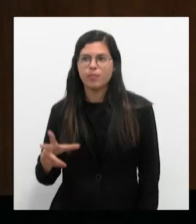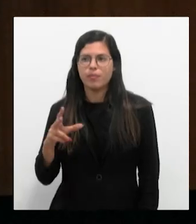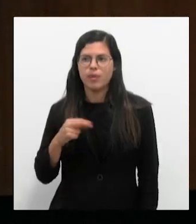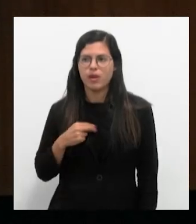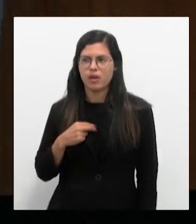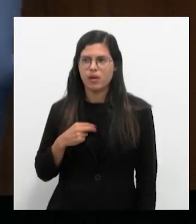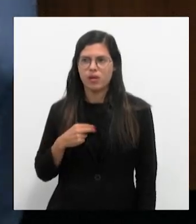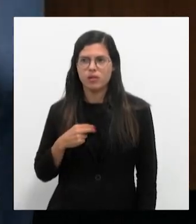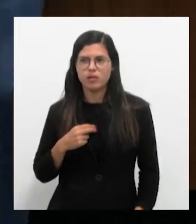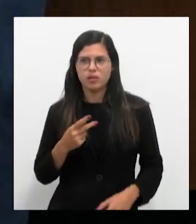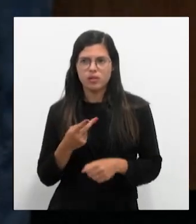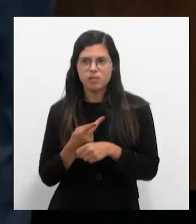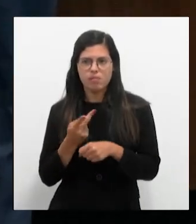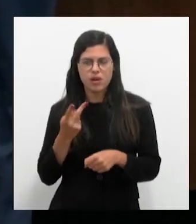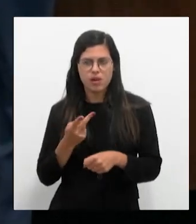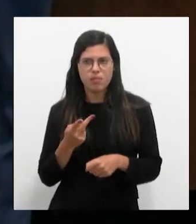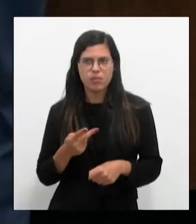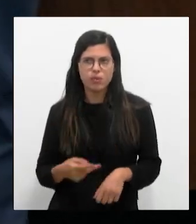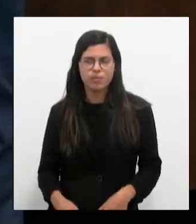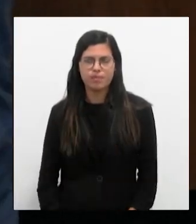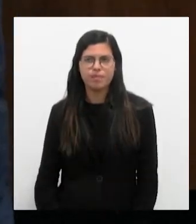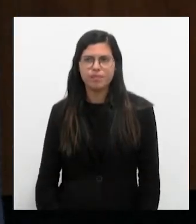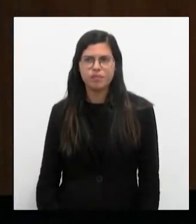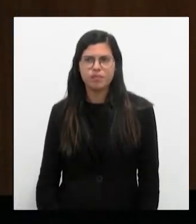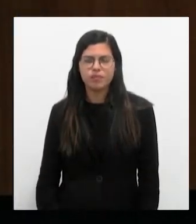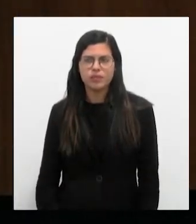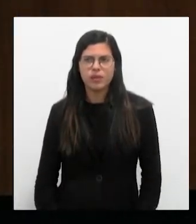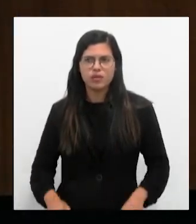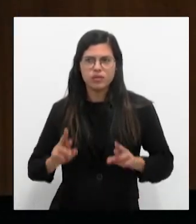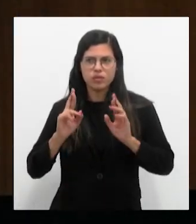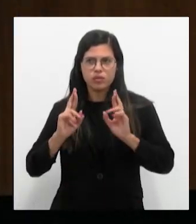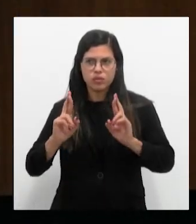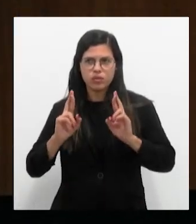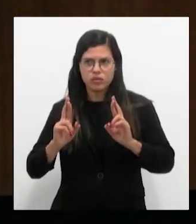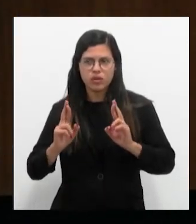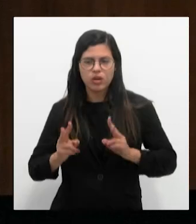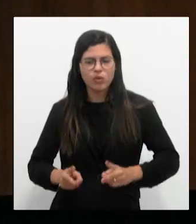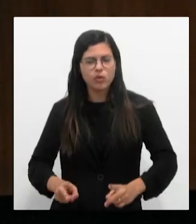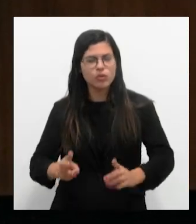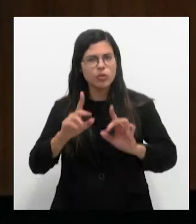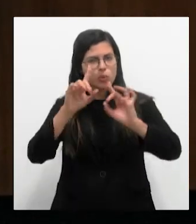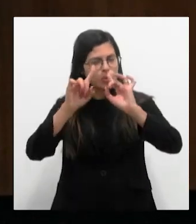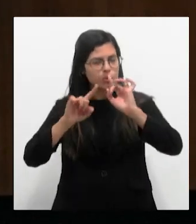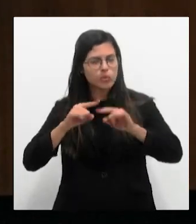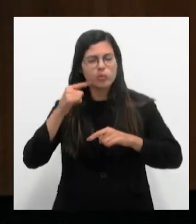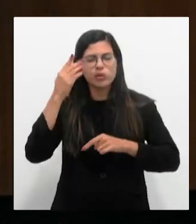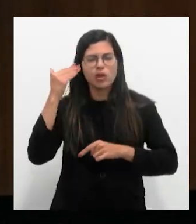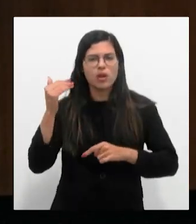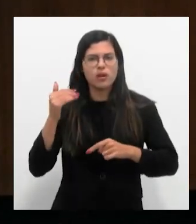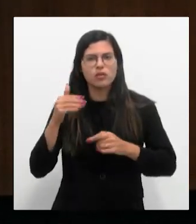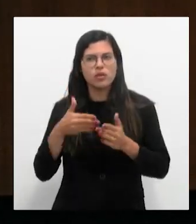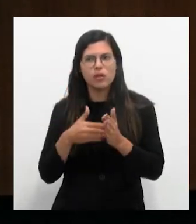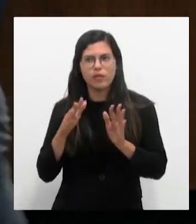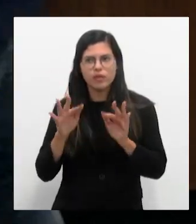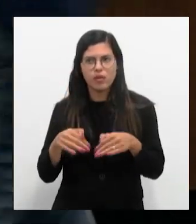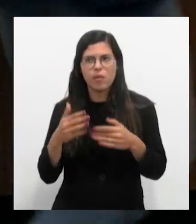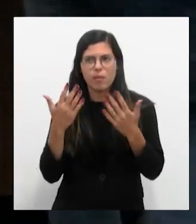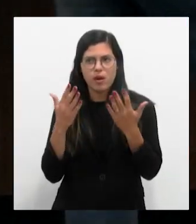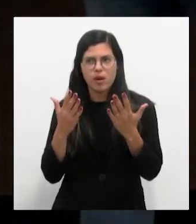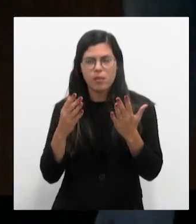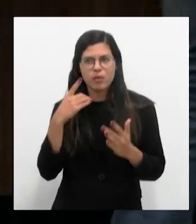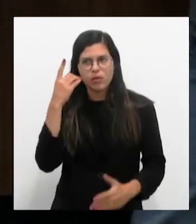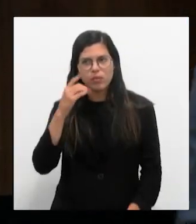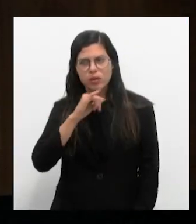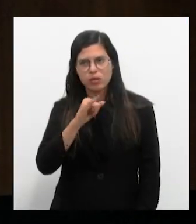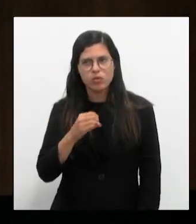esse título e a gente só torce para que ele tenha sucesso no seu mandato até o final. Parabéns ao Jorge Felipe Neto,